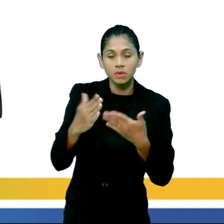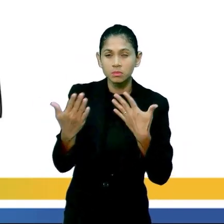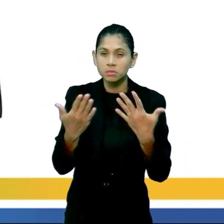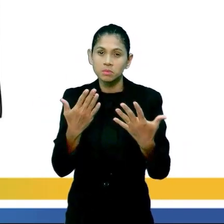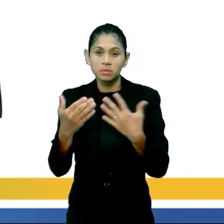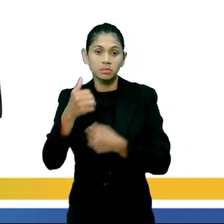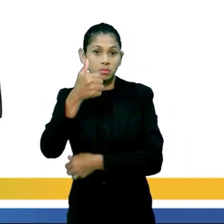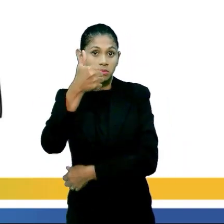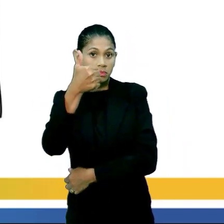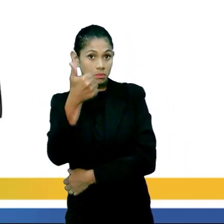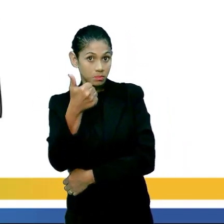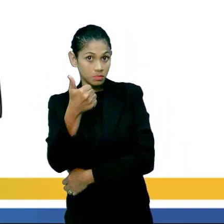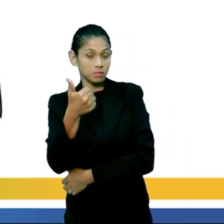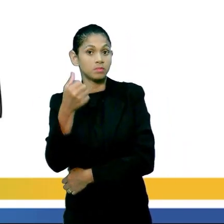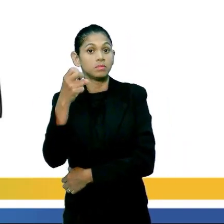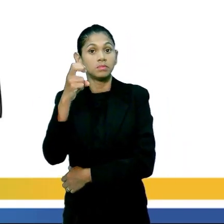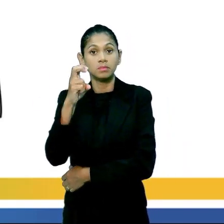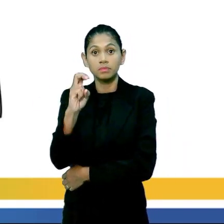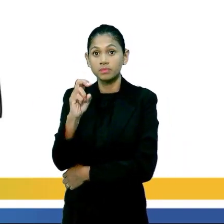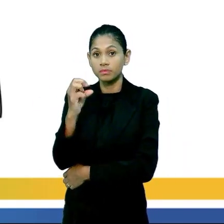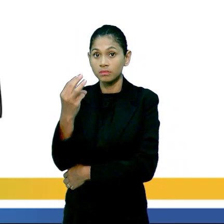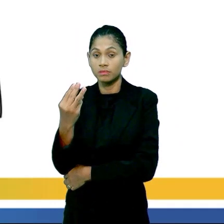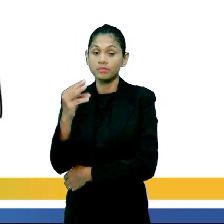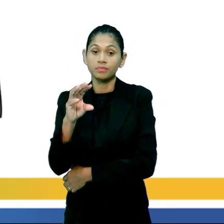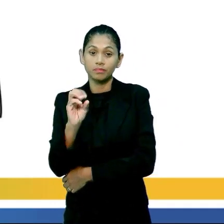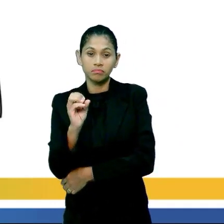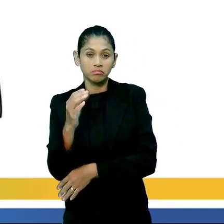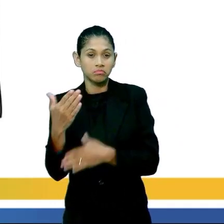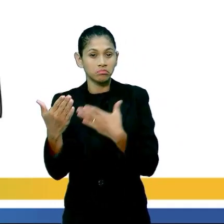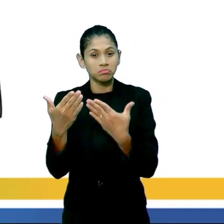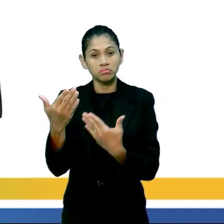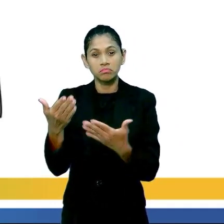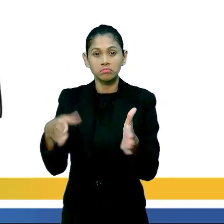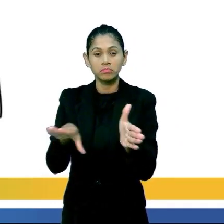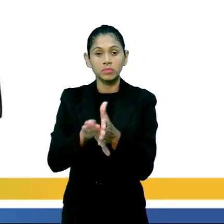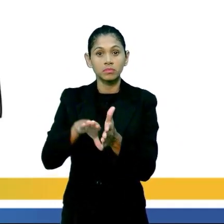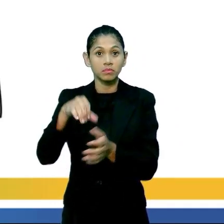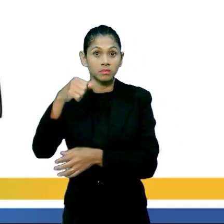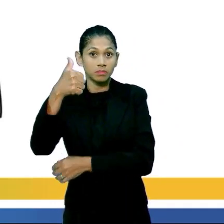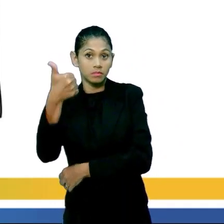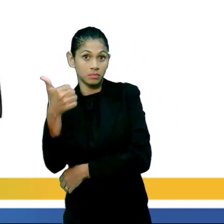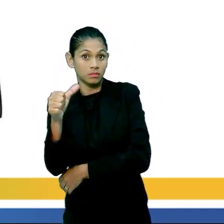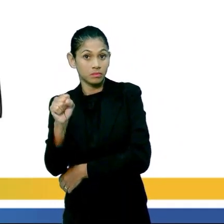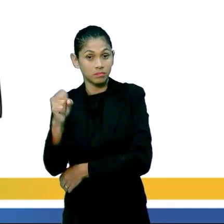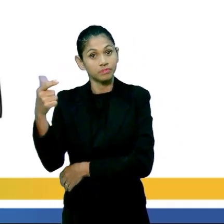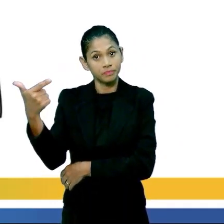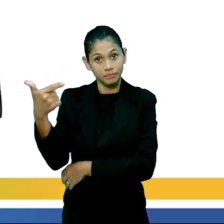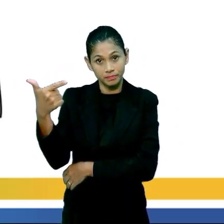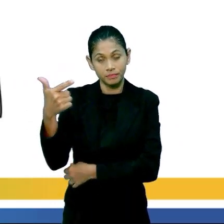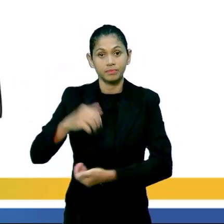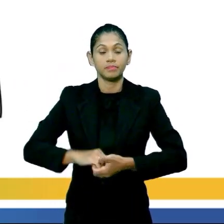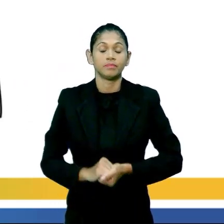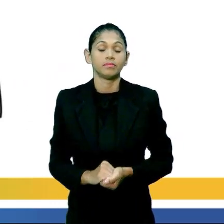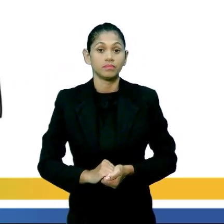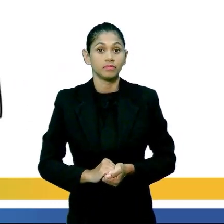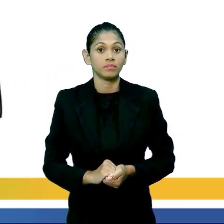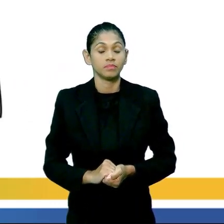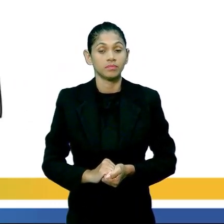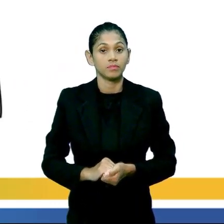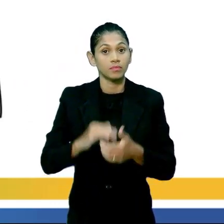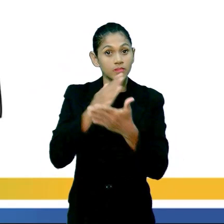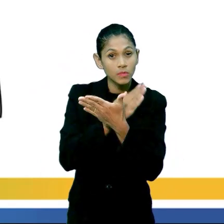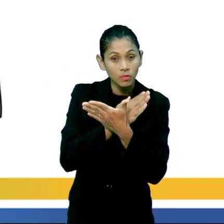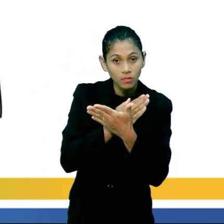ou 1532, depende da literatura, né? E vai concluir-se em 1822. Ou seja,